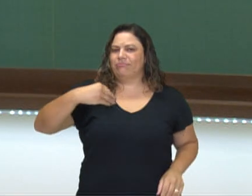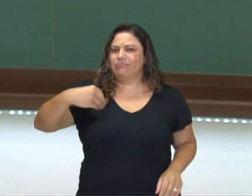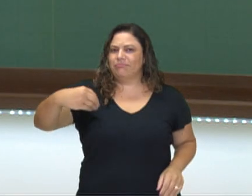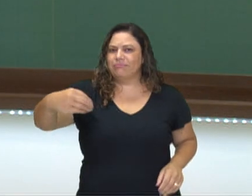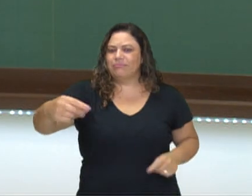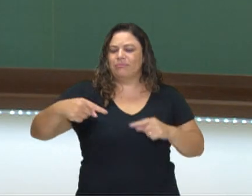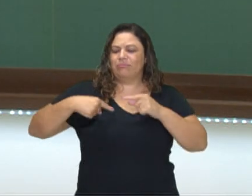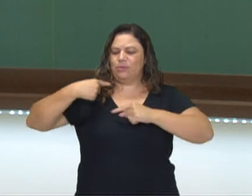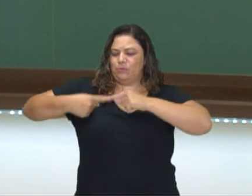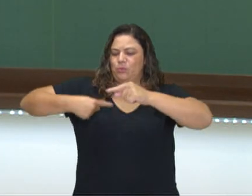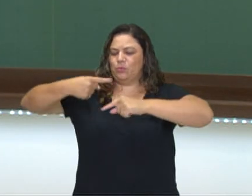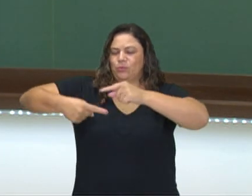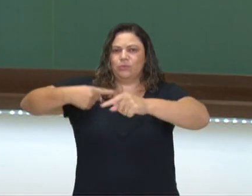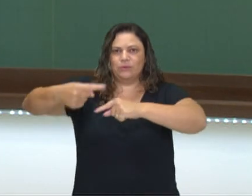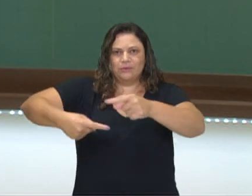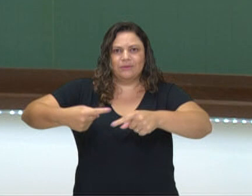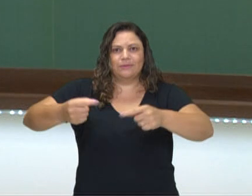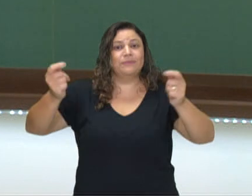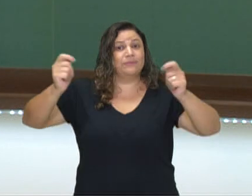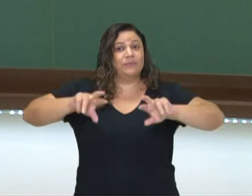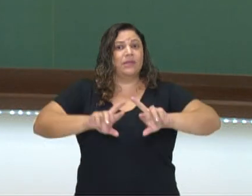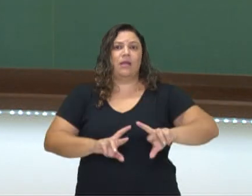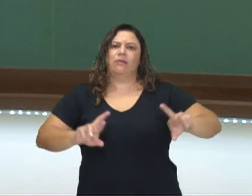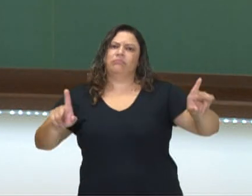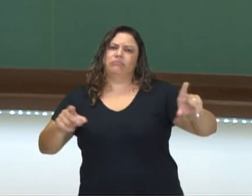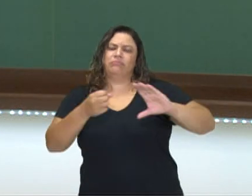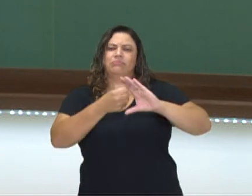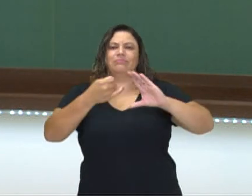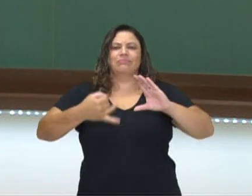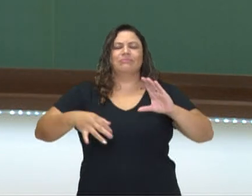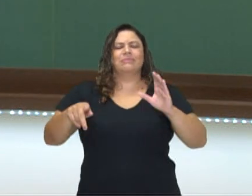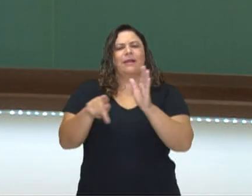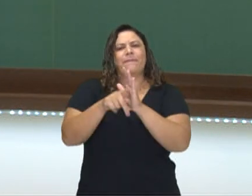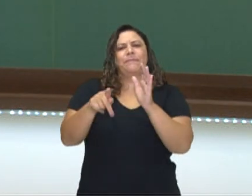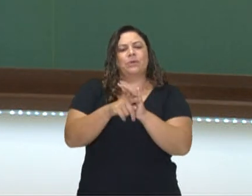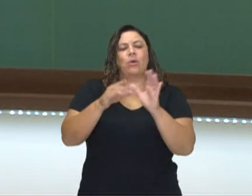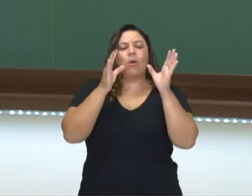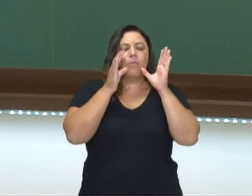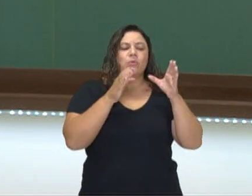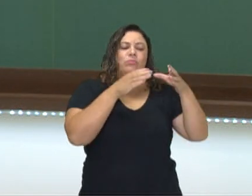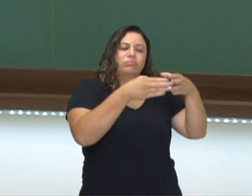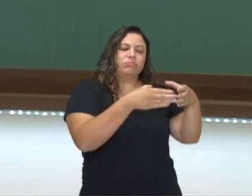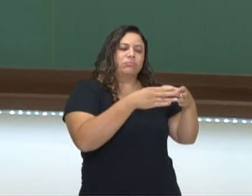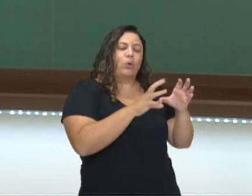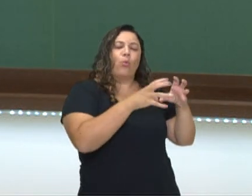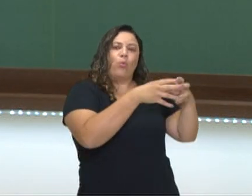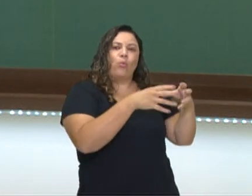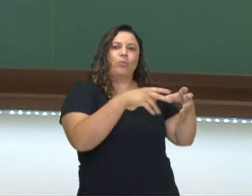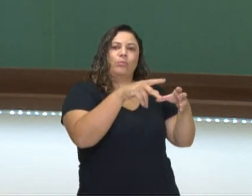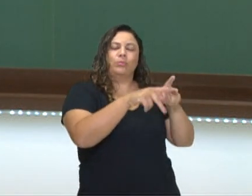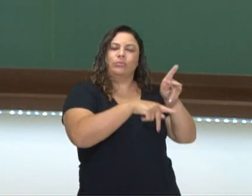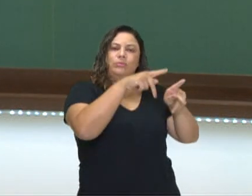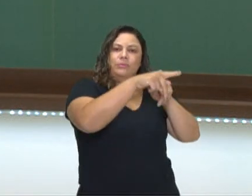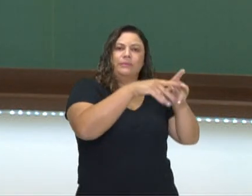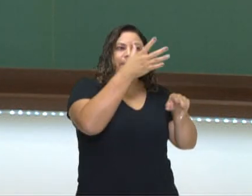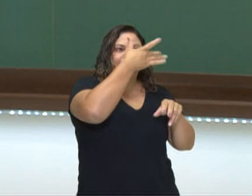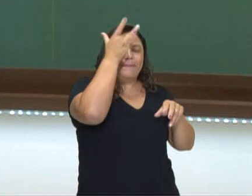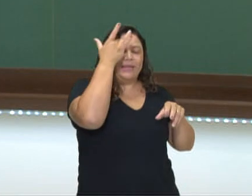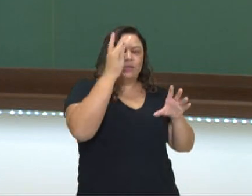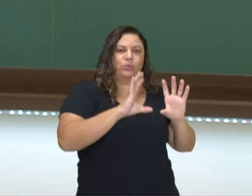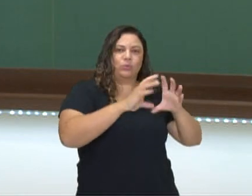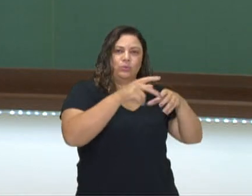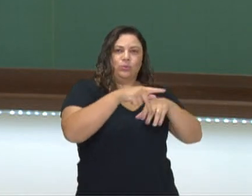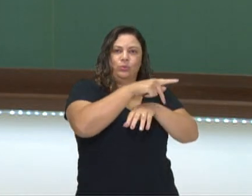justamente essas diferenças que caracterizam um determinado grupo de pessoas, uma determinada